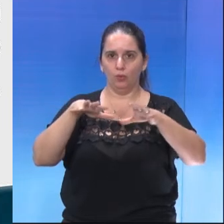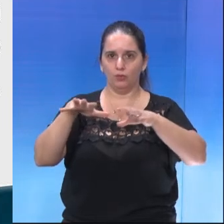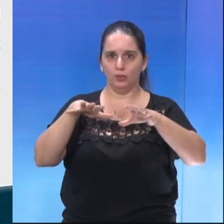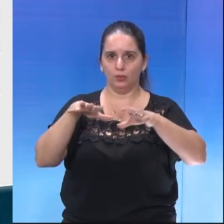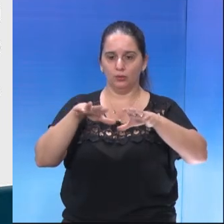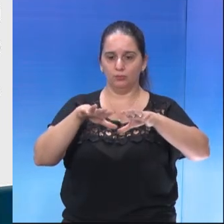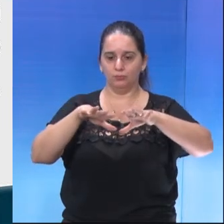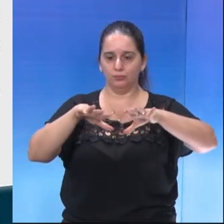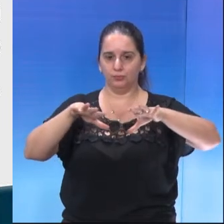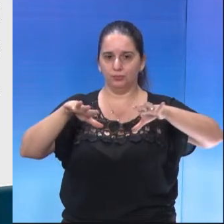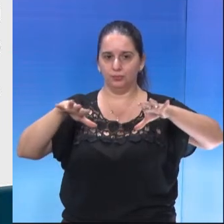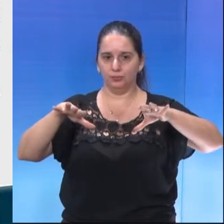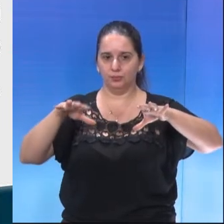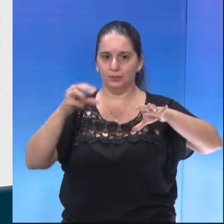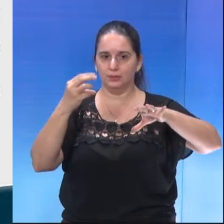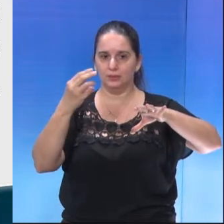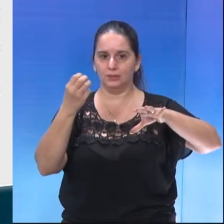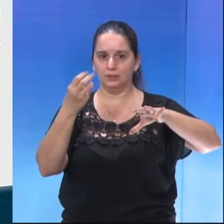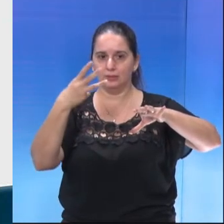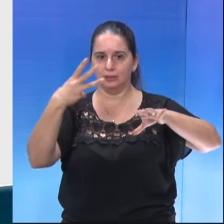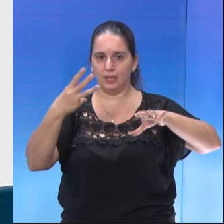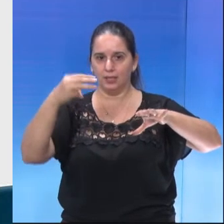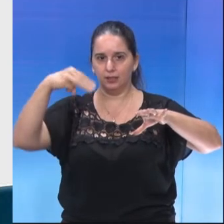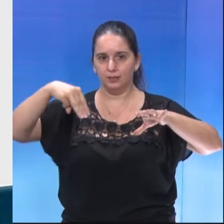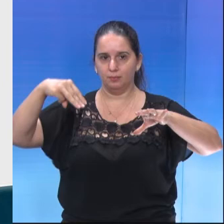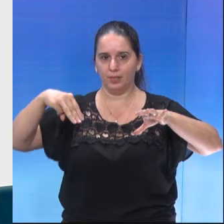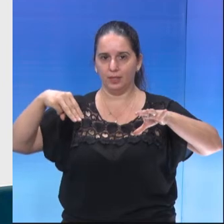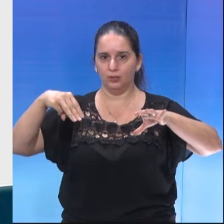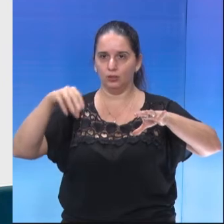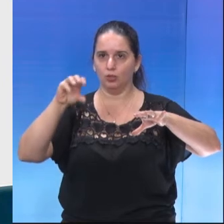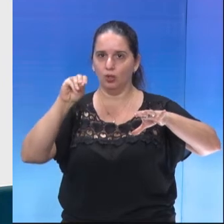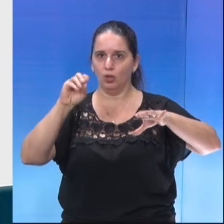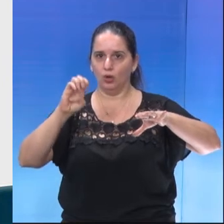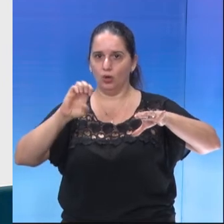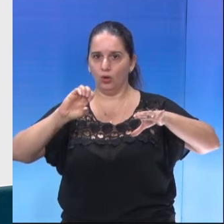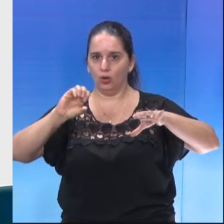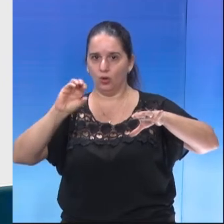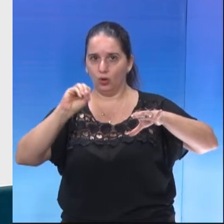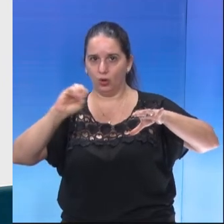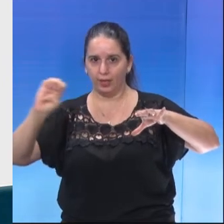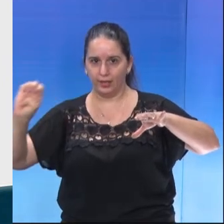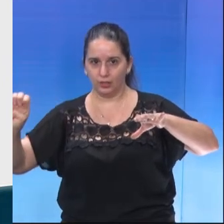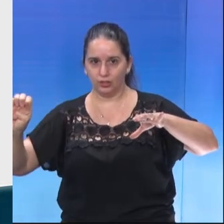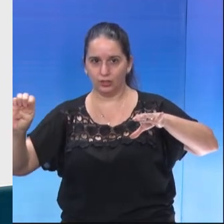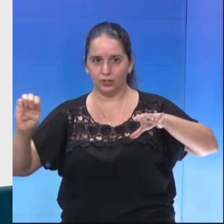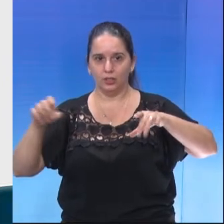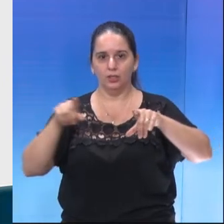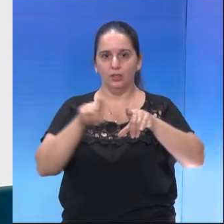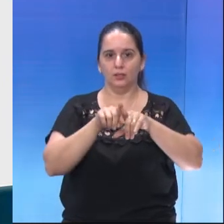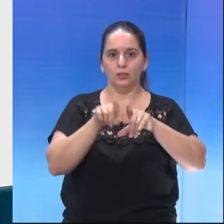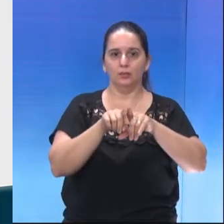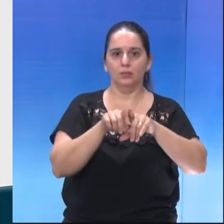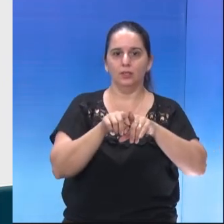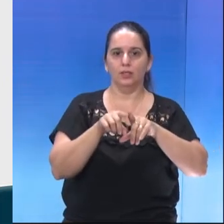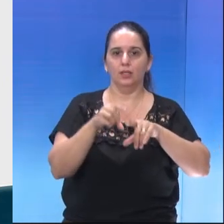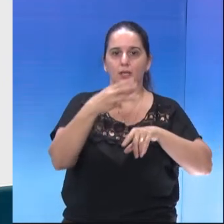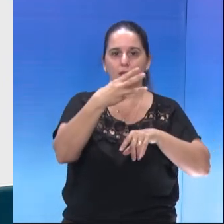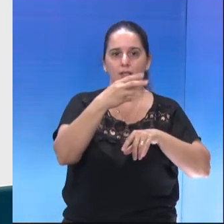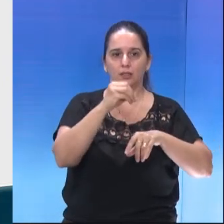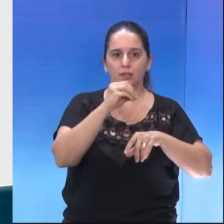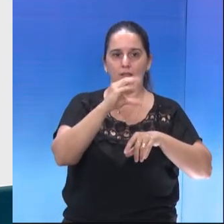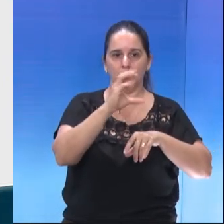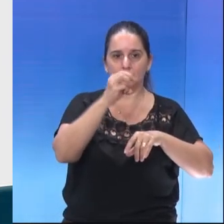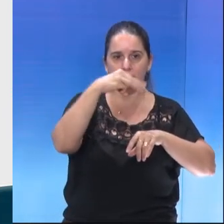metros para a oeste, enquanto Santiago, mais próximo do local do evento, deslocou-se quase 30 centímetros